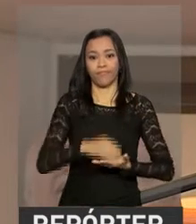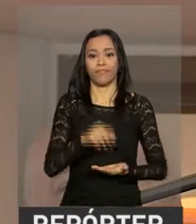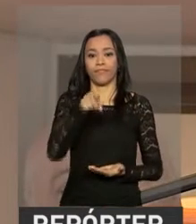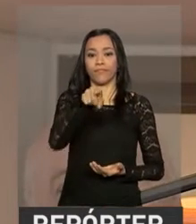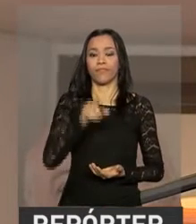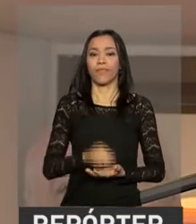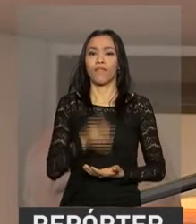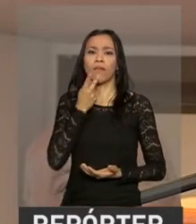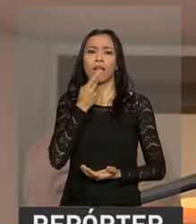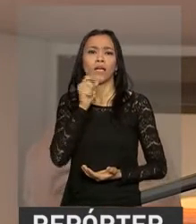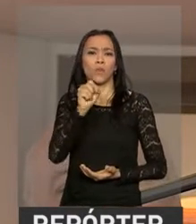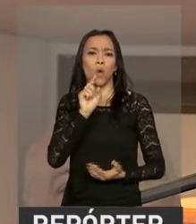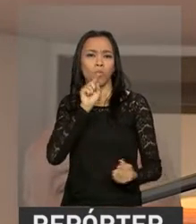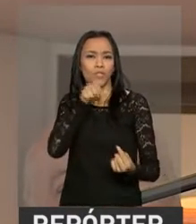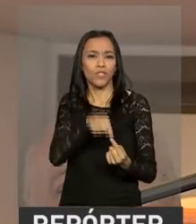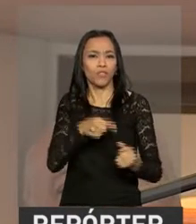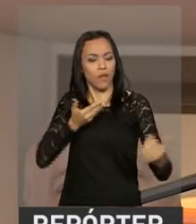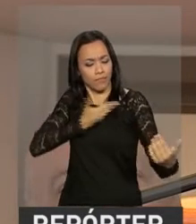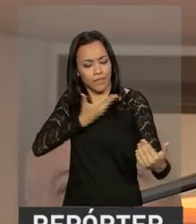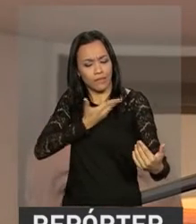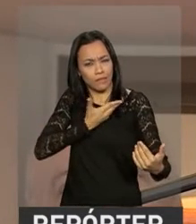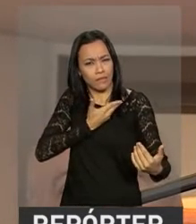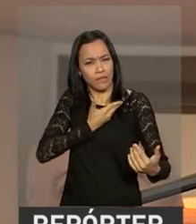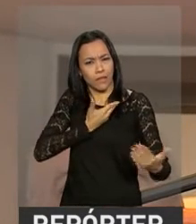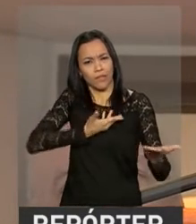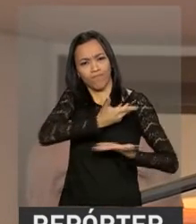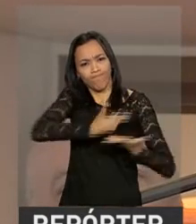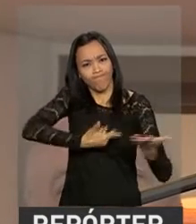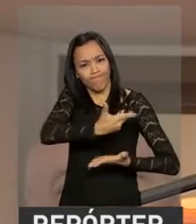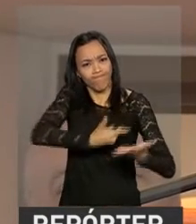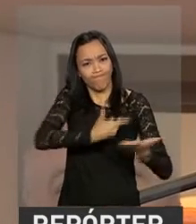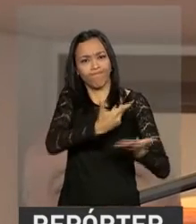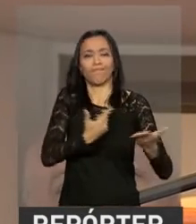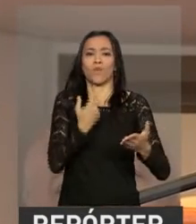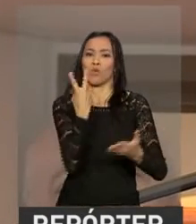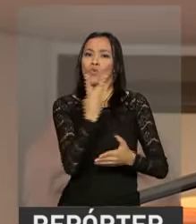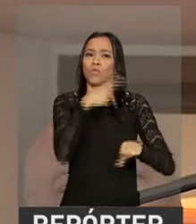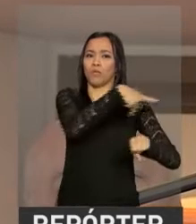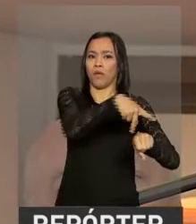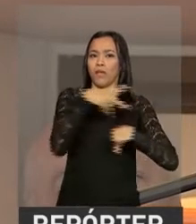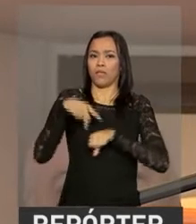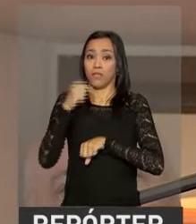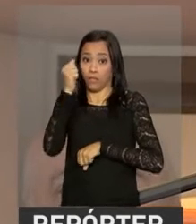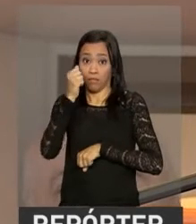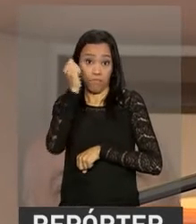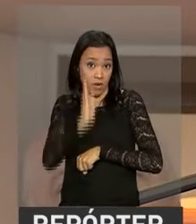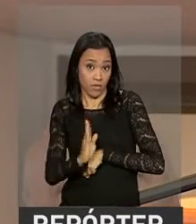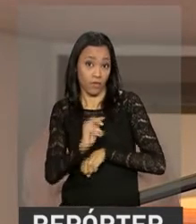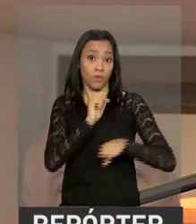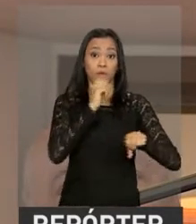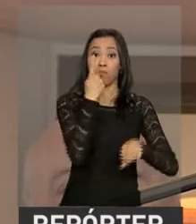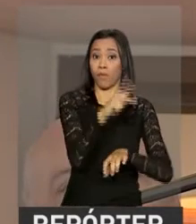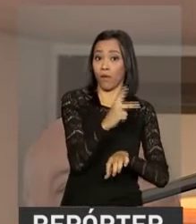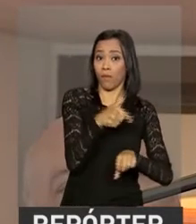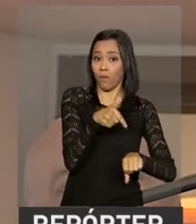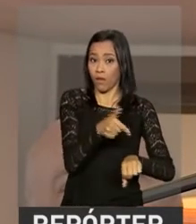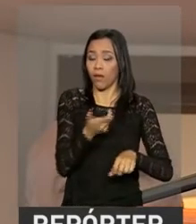aumentar o grau de amizade histórica que une o Brasil e o Paraguai, é que eu venho acompanhado